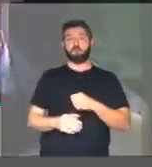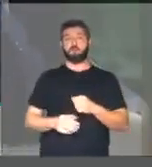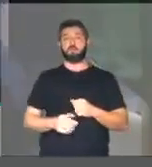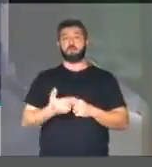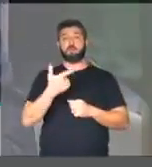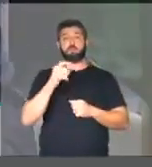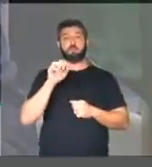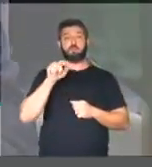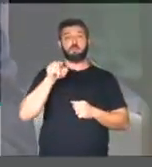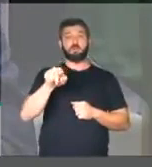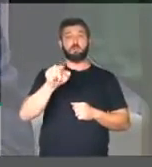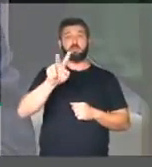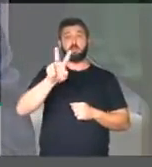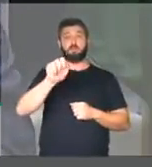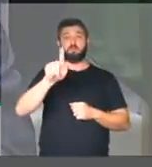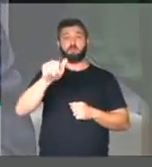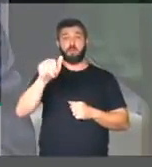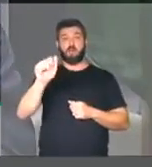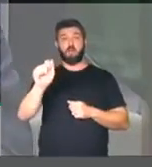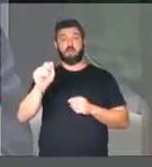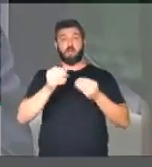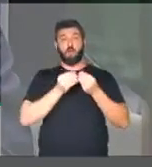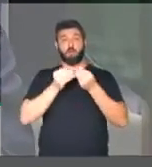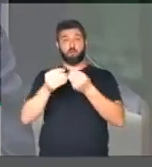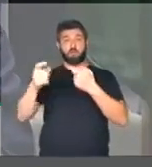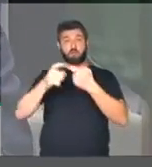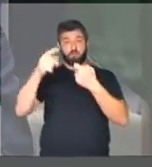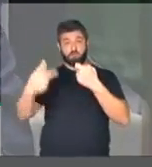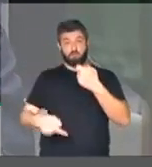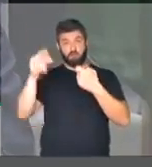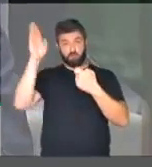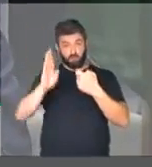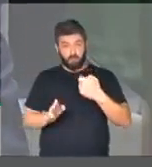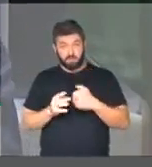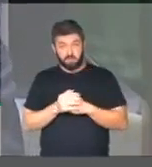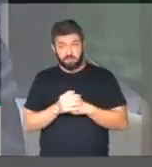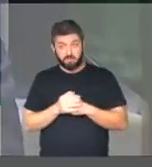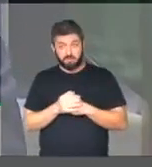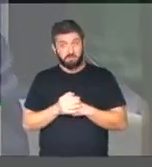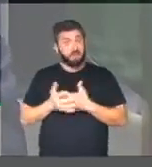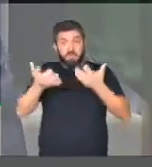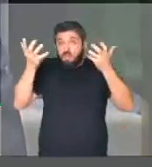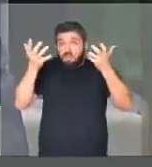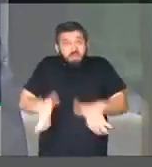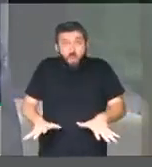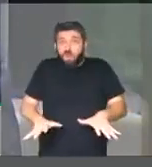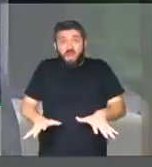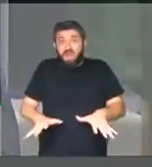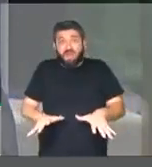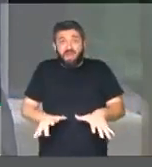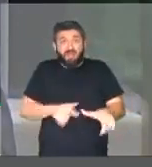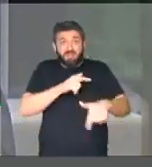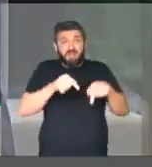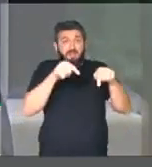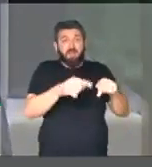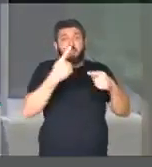20 mil vagas que foram oferecidas aos médicos brasileiros e brasileiras que não quiseram ocupá-las.